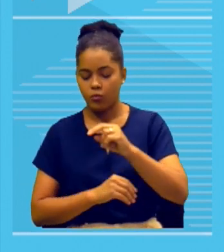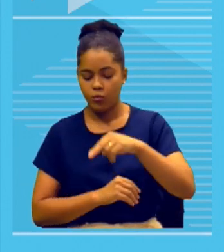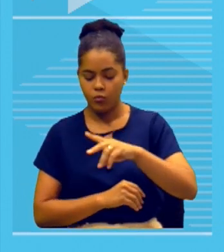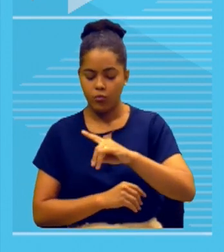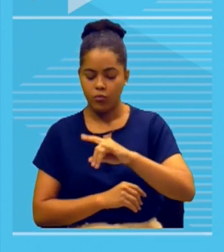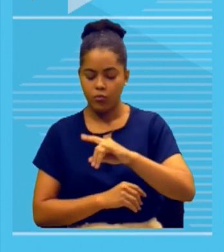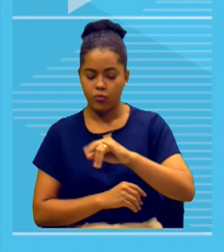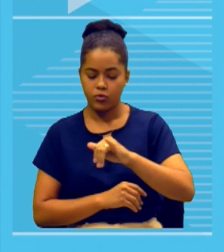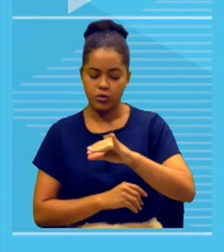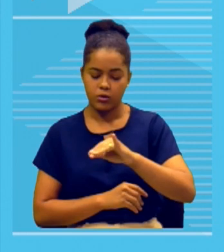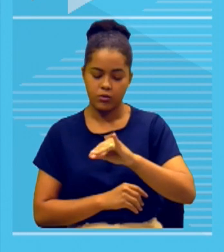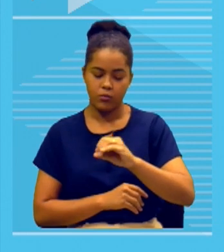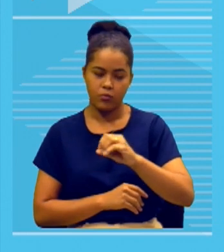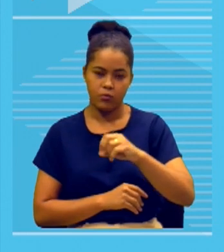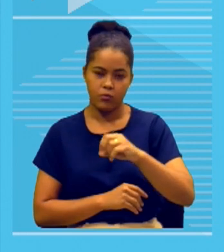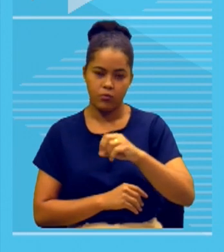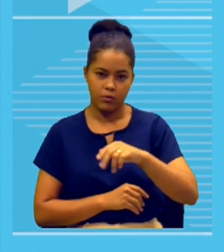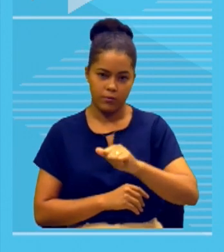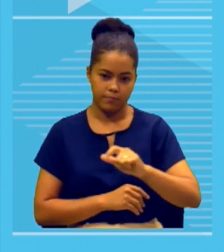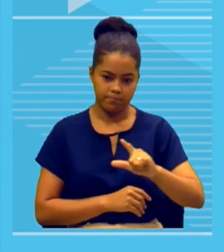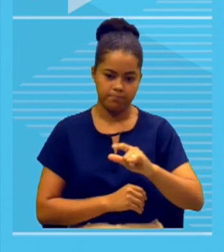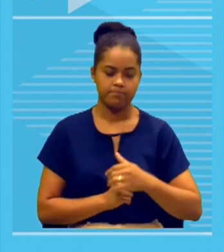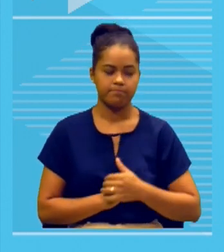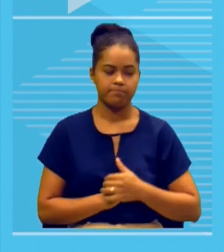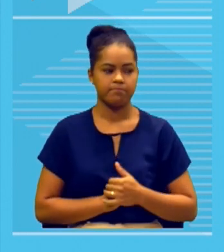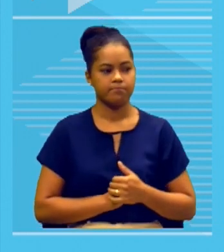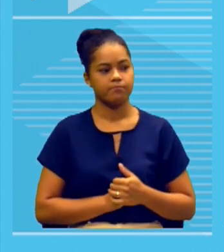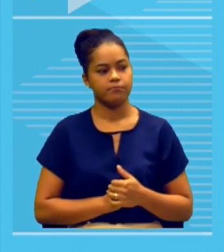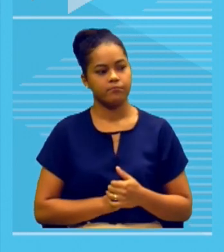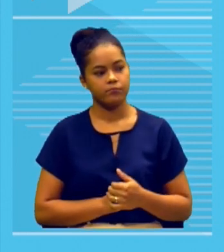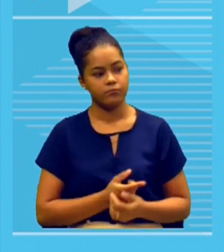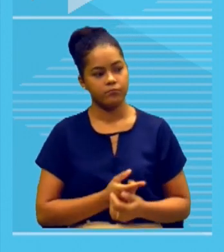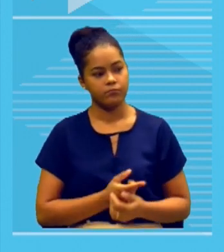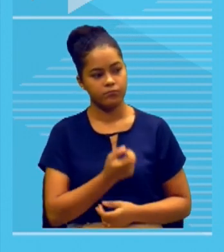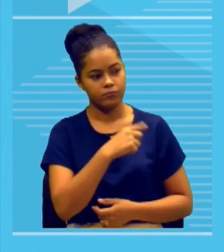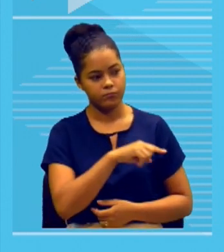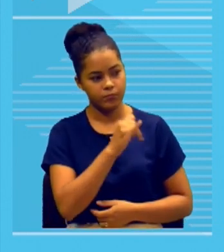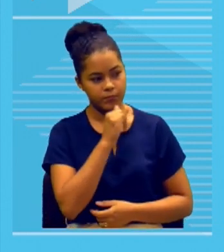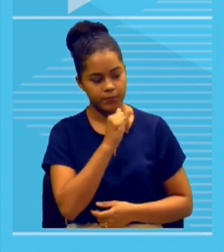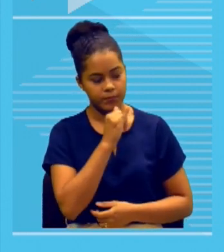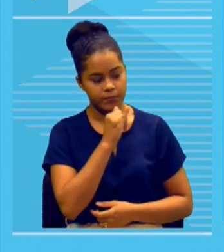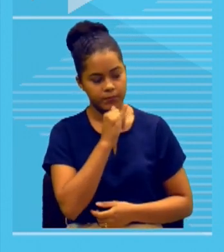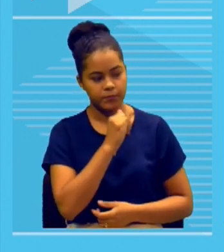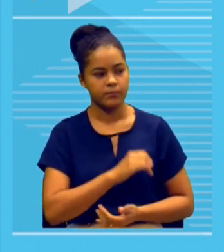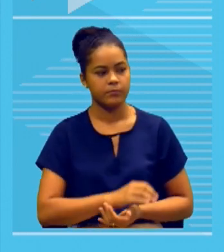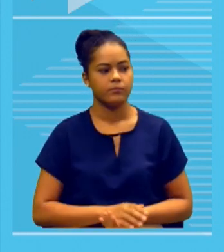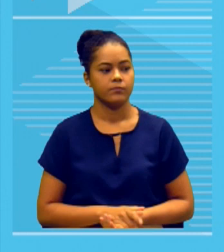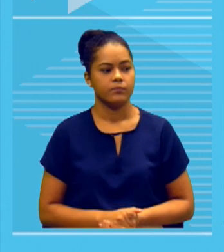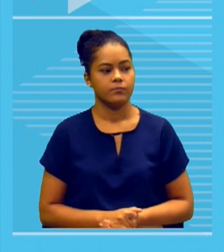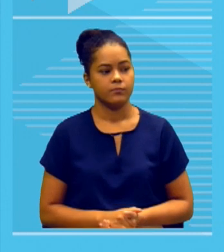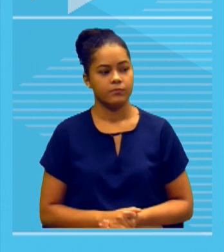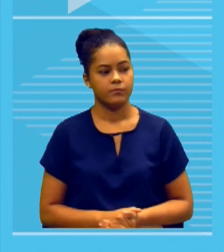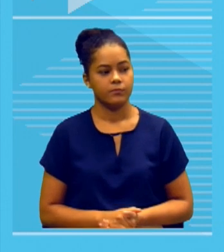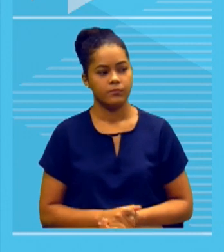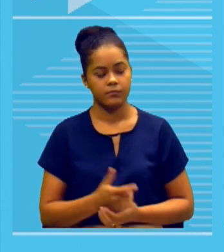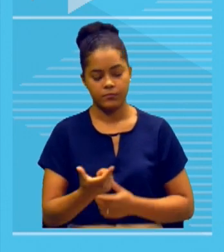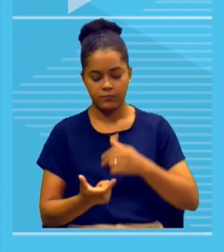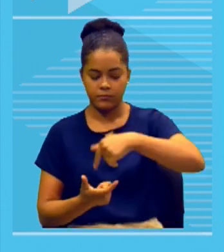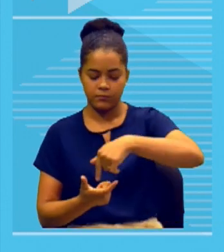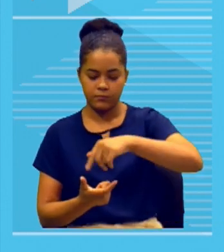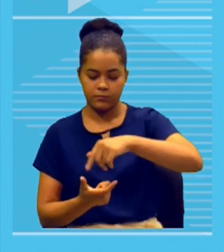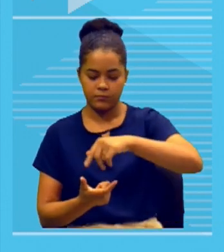né condicional espero que se afaste logo esse que já é uma conjunção